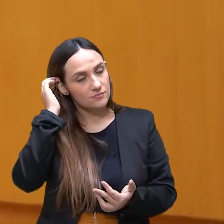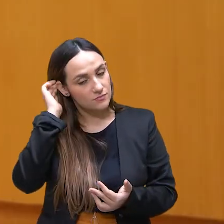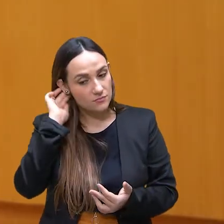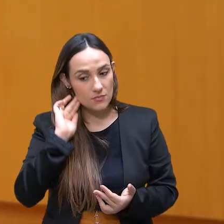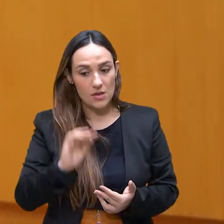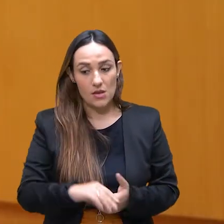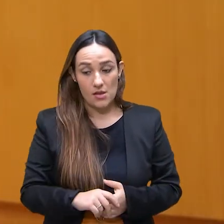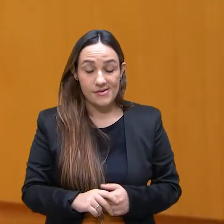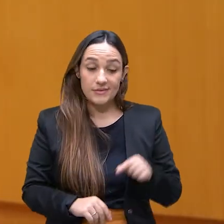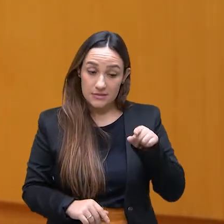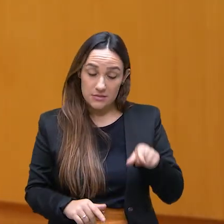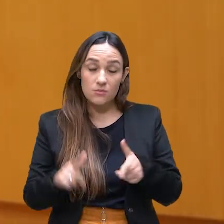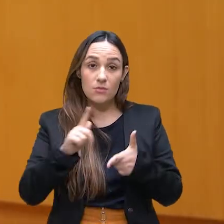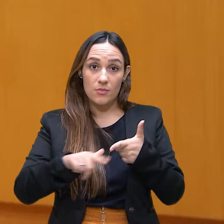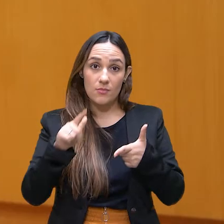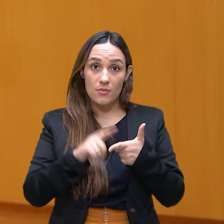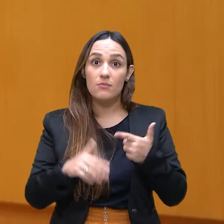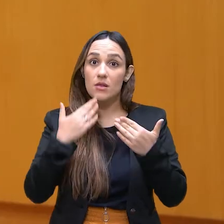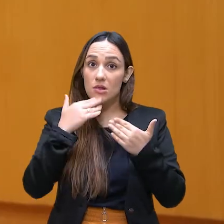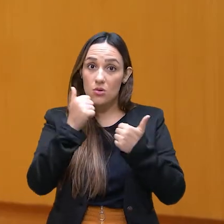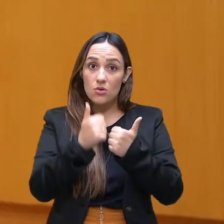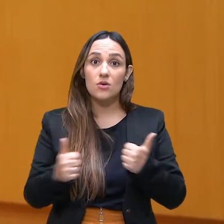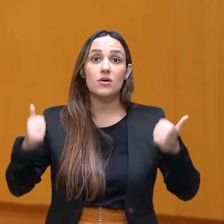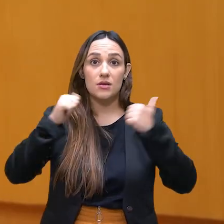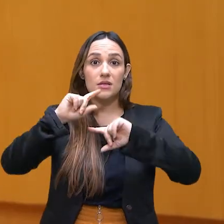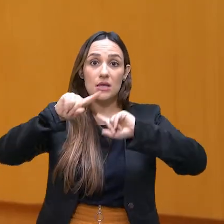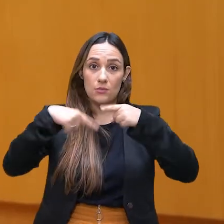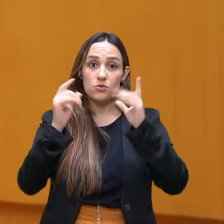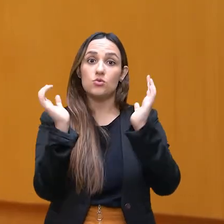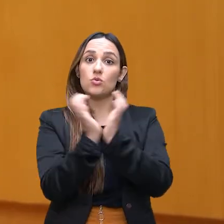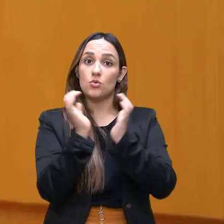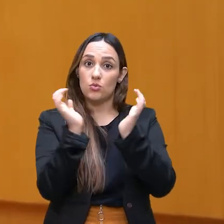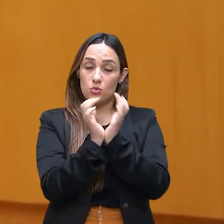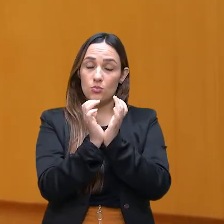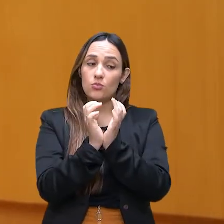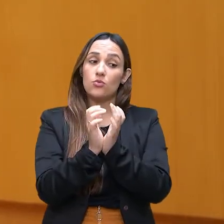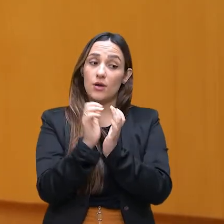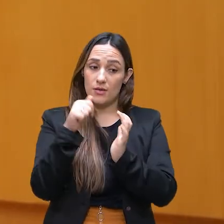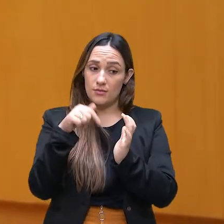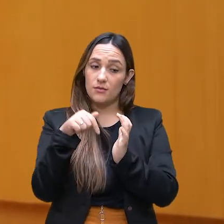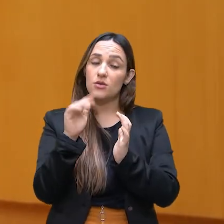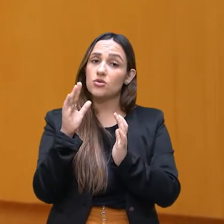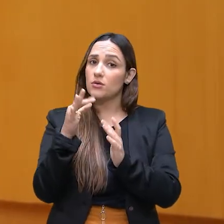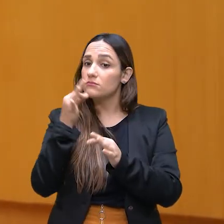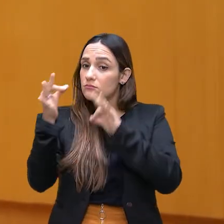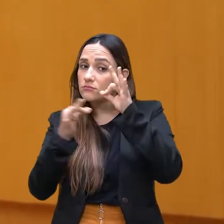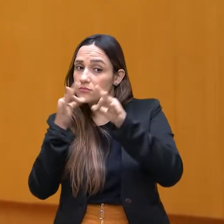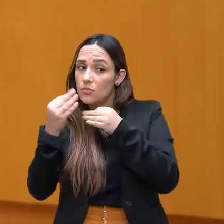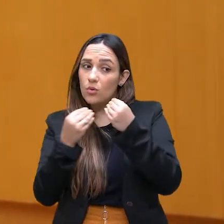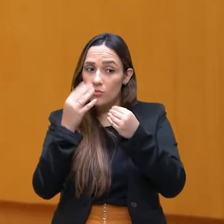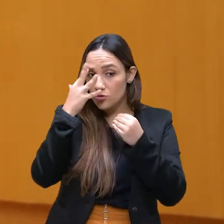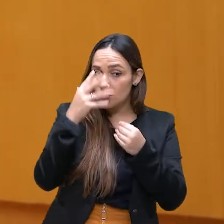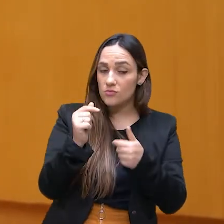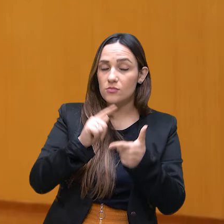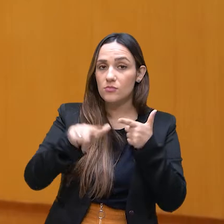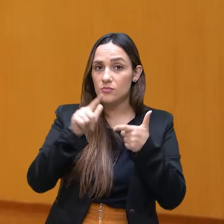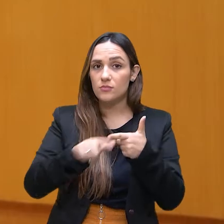aumento, uma melhoria nessa situação depois da atuação do comitê, pelos próprios integrantes,